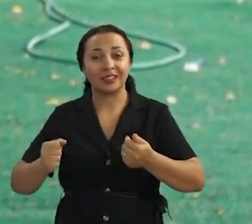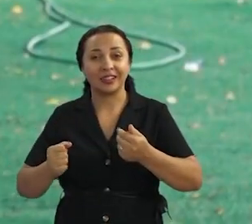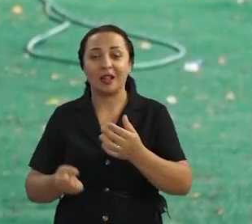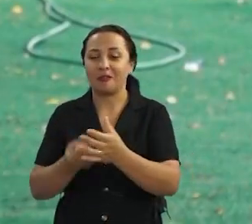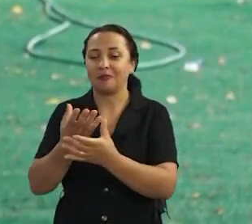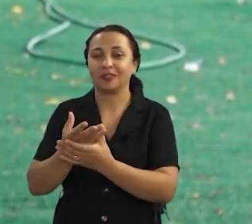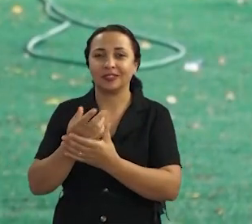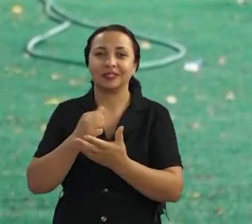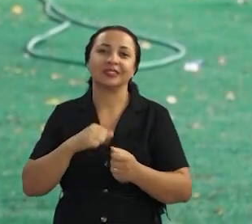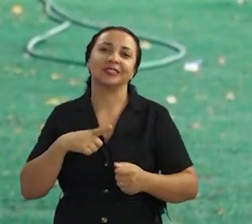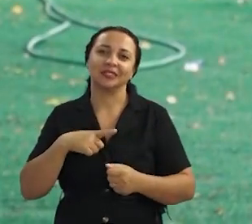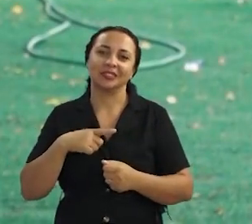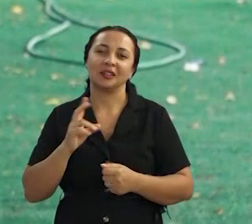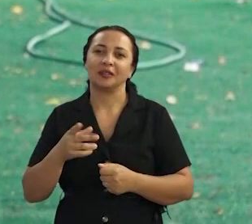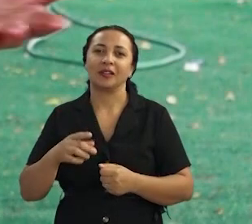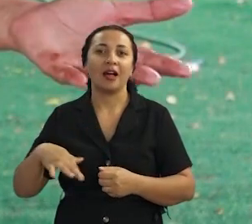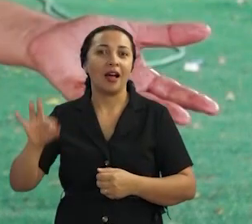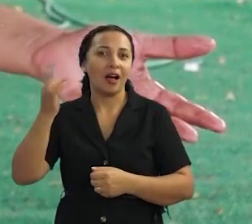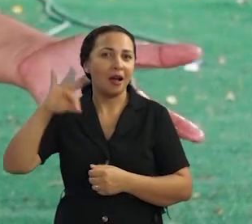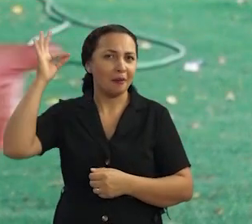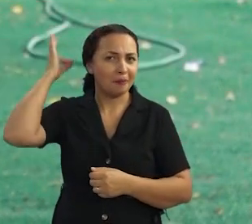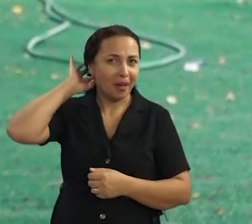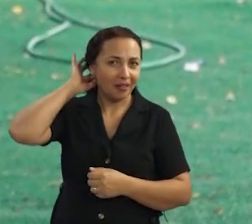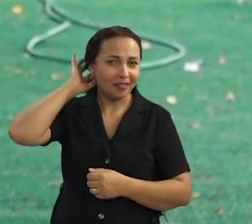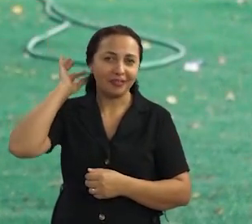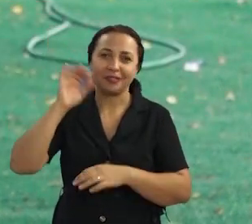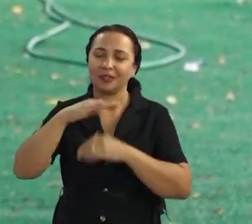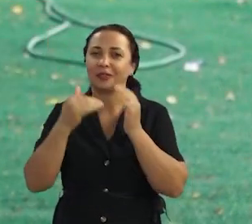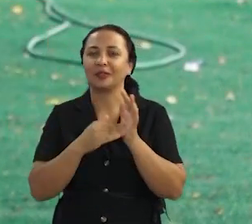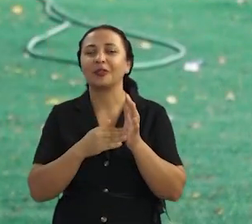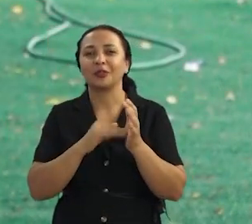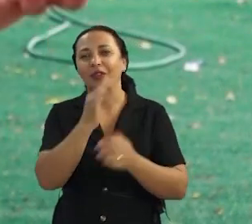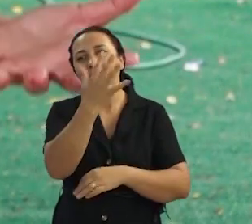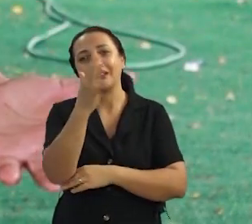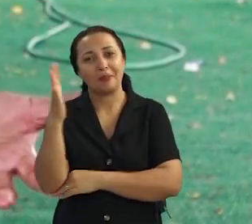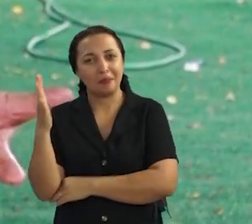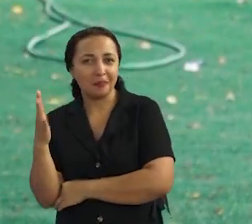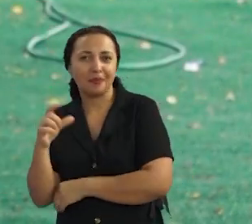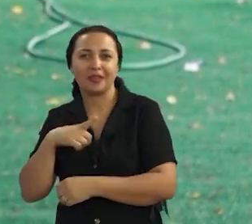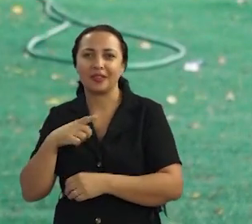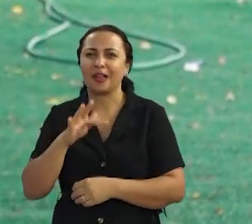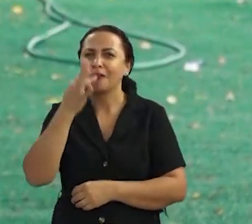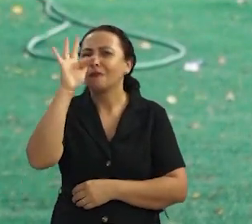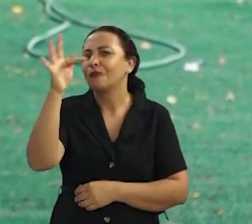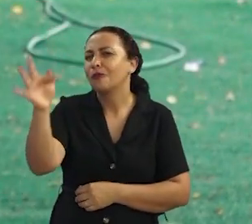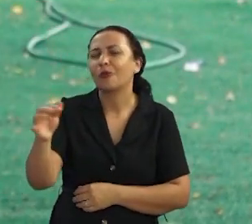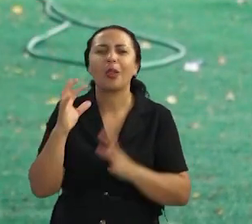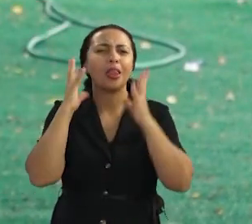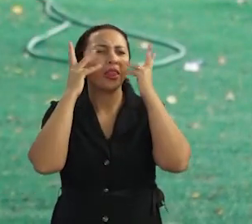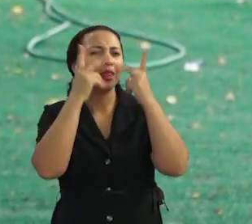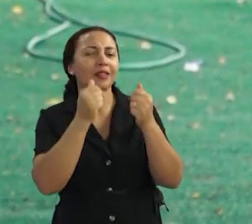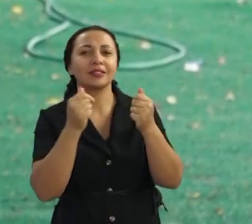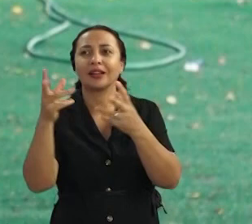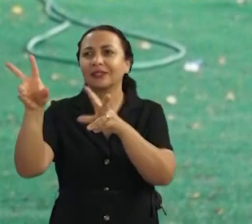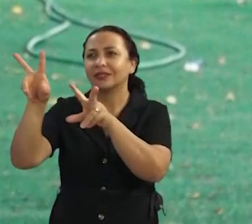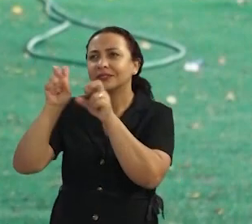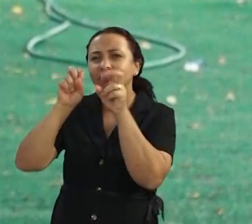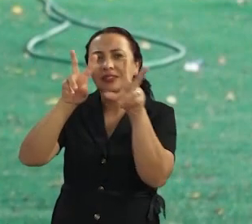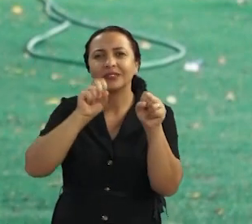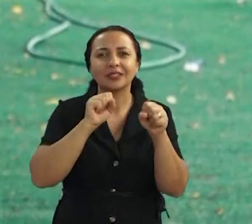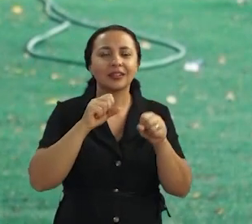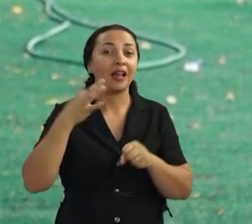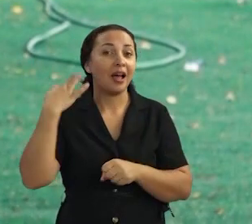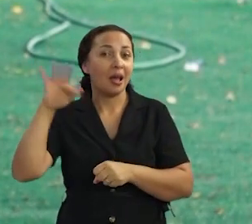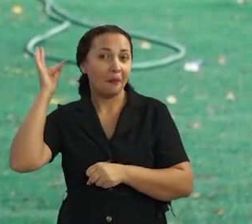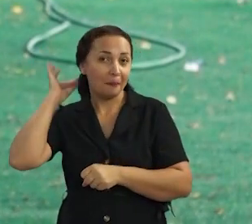biodiversidade e, com isso, mantém quem? As abelhas. Todas essas plantas produzem flores lindas, maravilhosas e que atraem